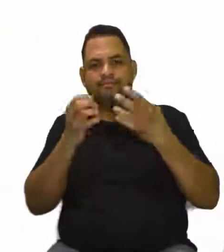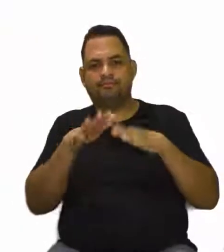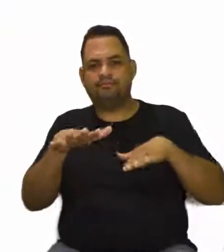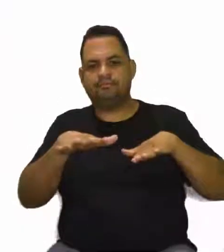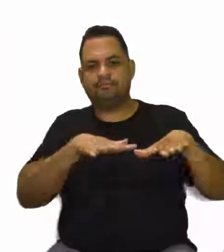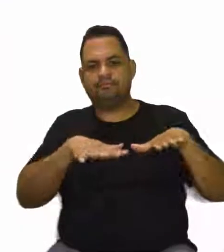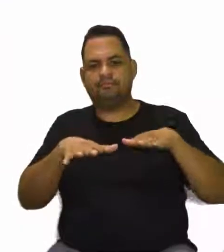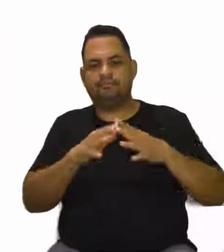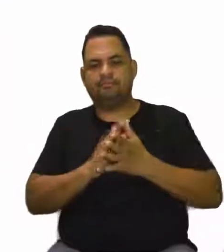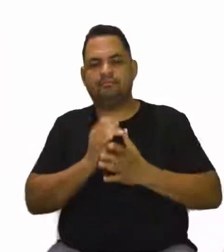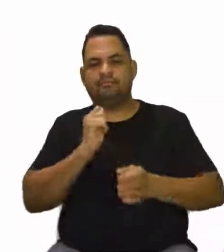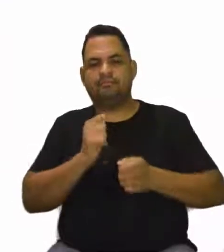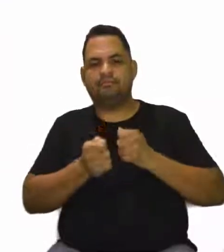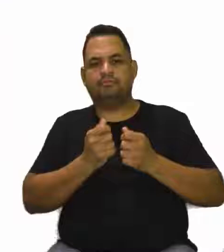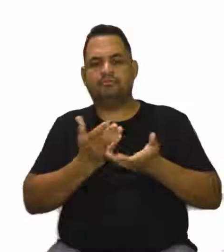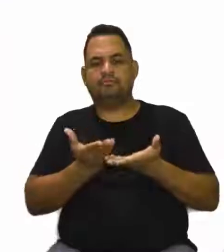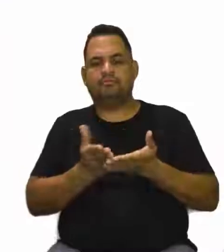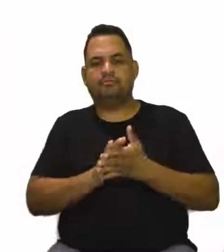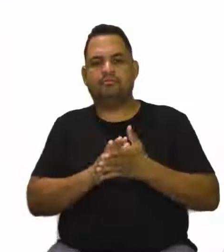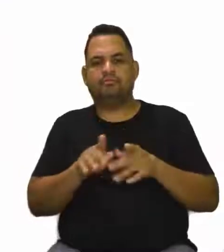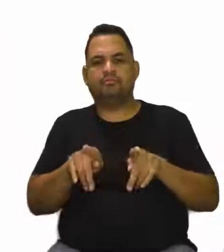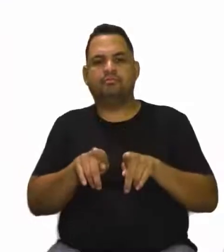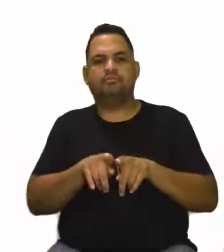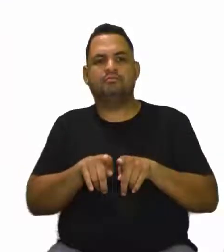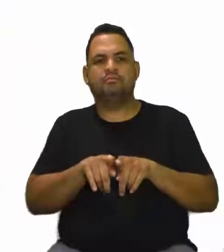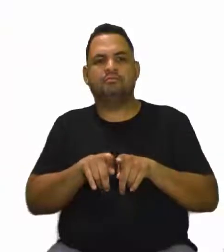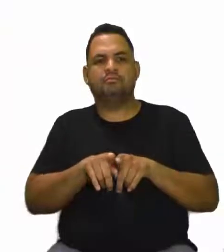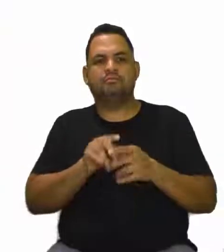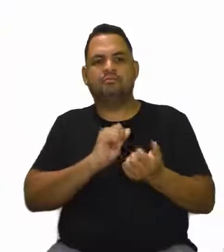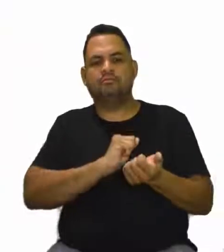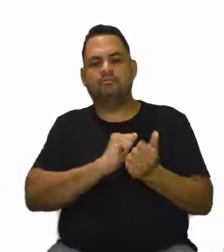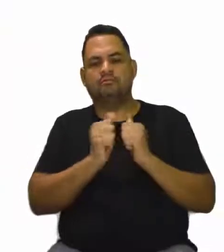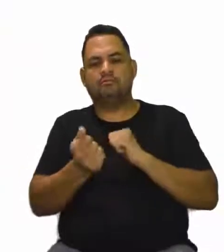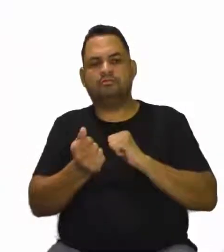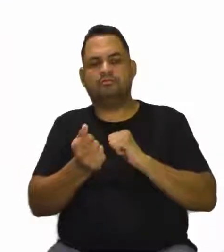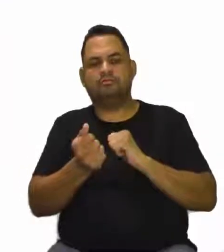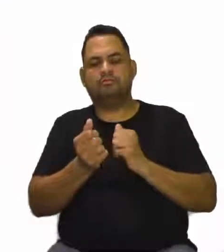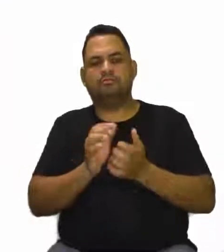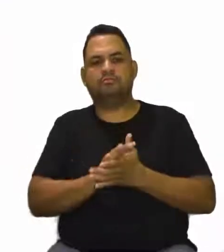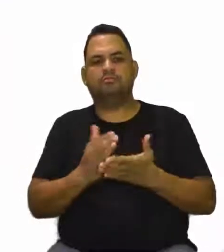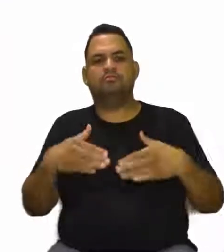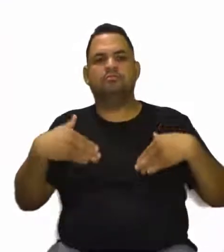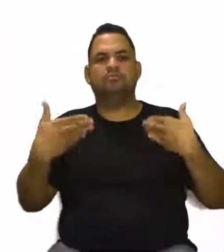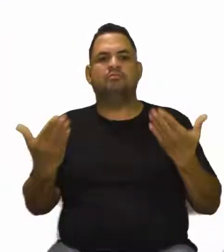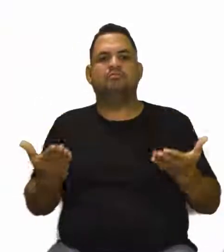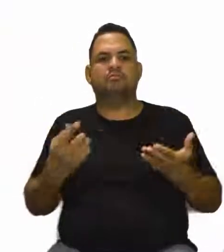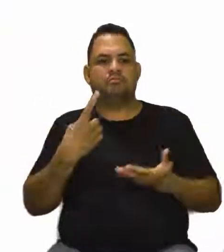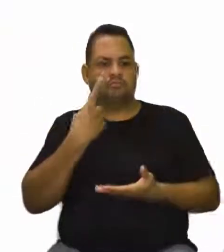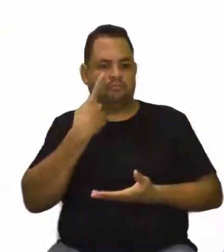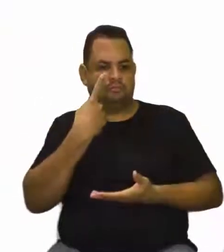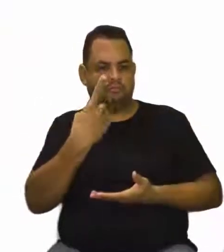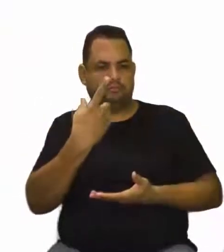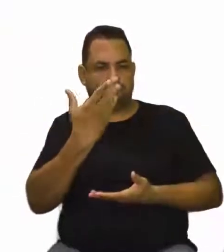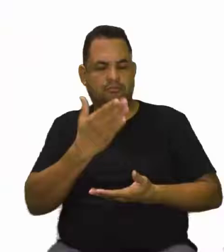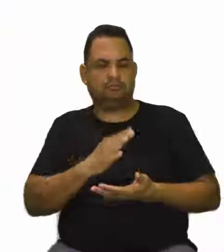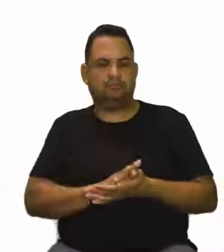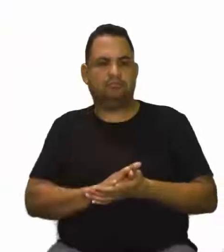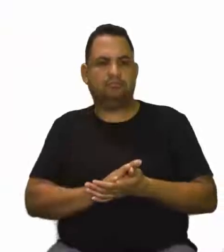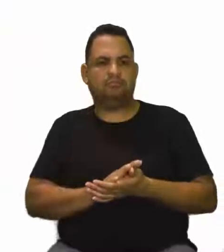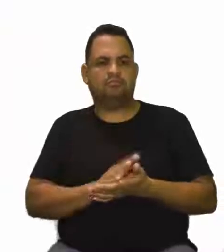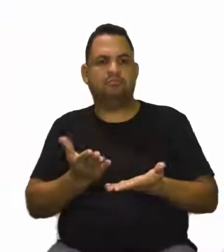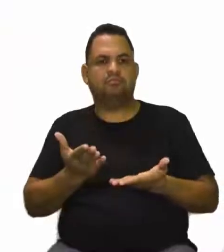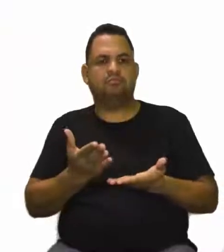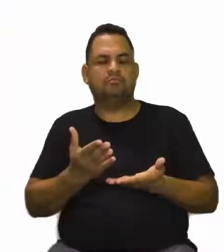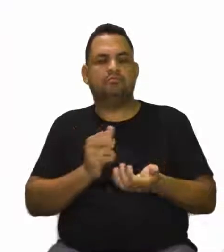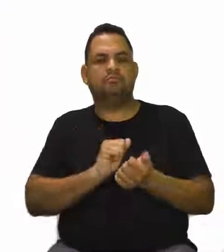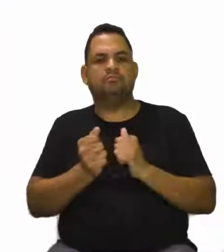movimento funcional, ele vai estar muito nos esportes. Então, quando a gente observa os esportes, a gente